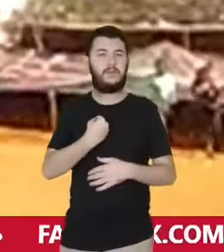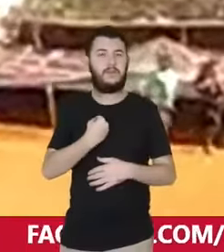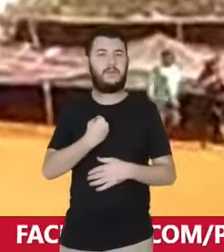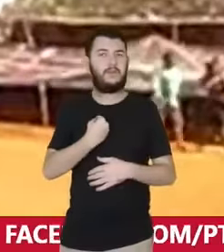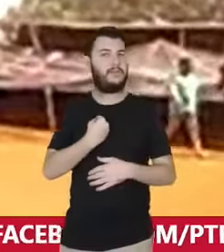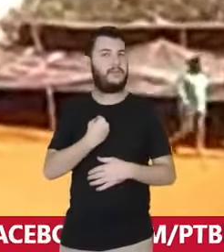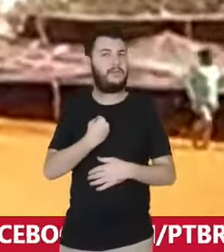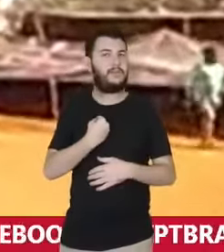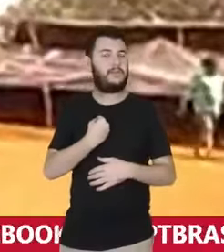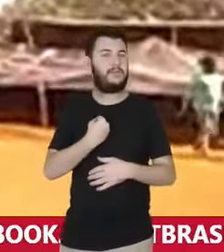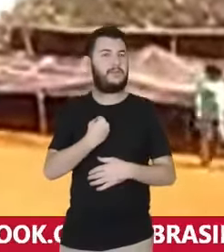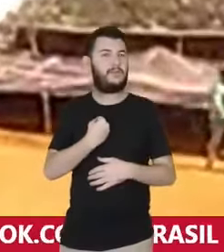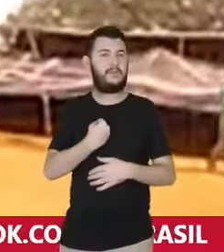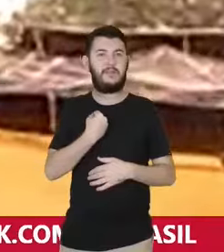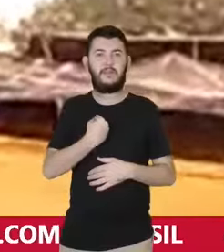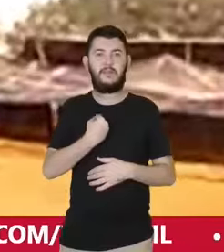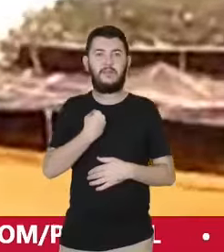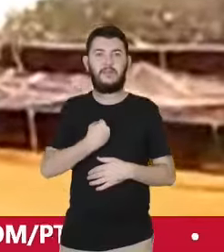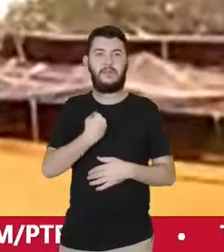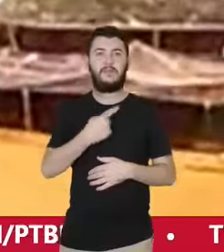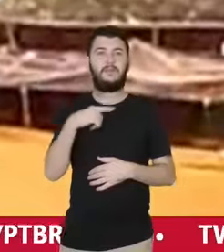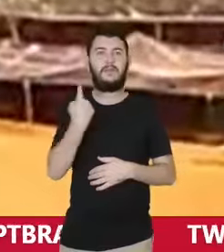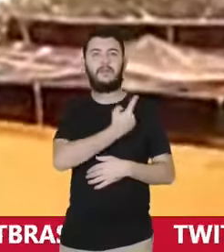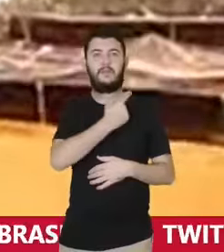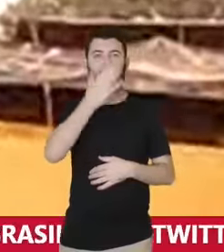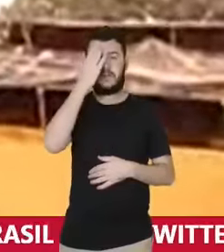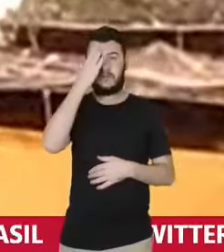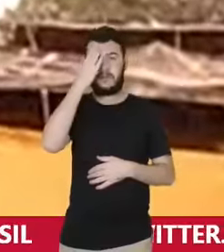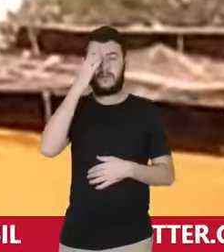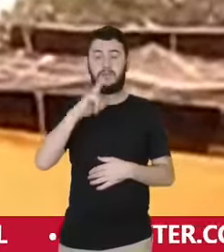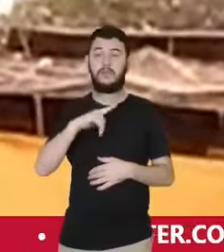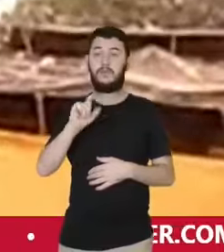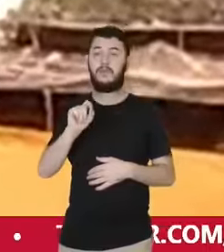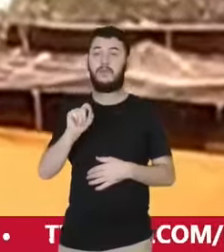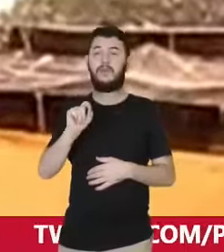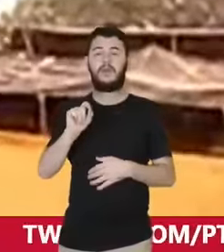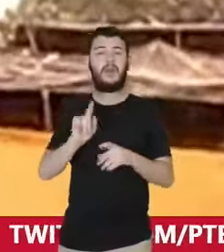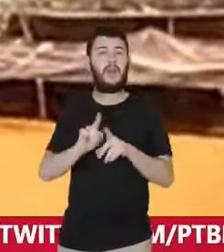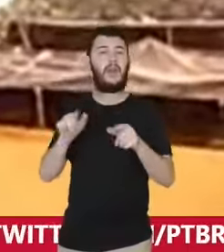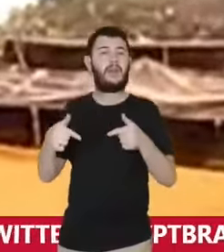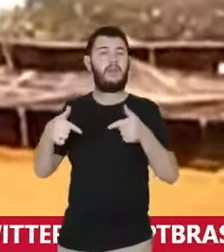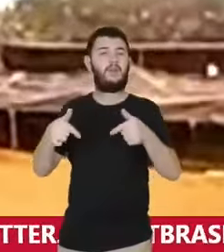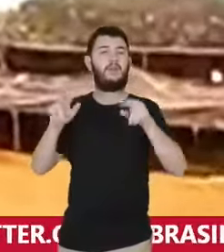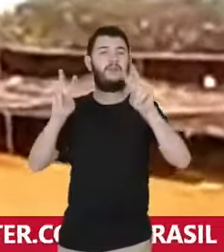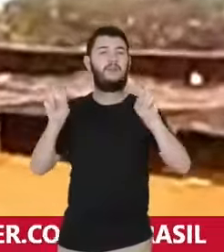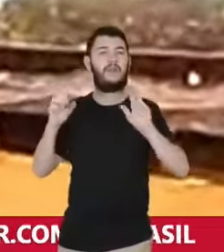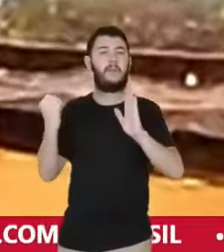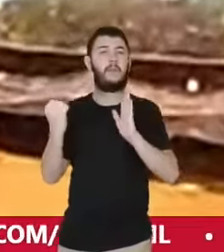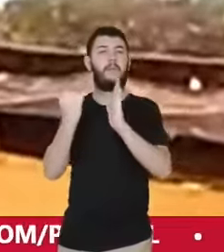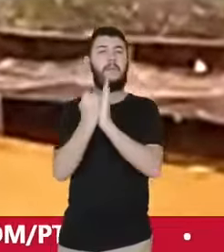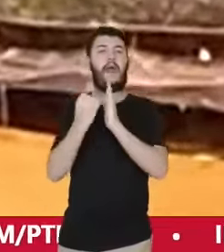todos nós sabemos que está em julgamento a tese do marco temporal e também está tendo, né, invasão dos nossos